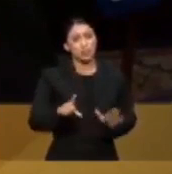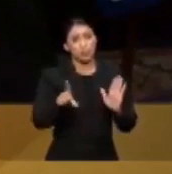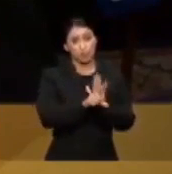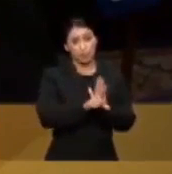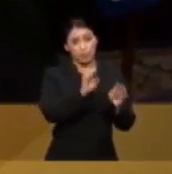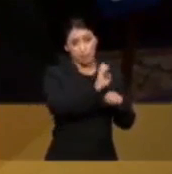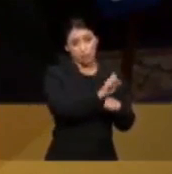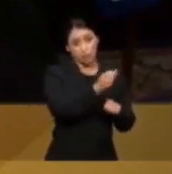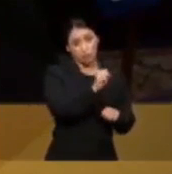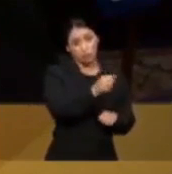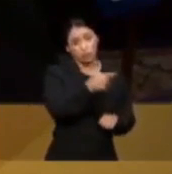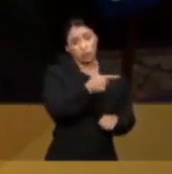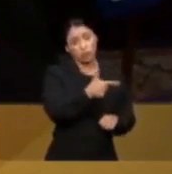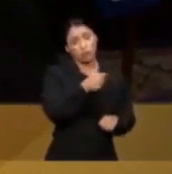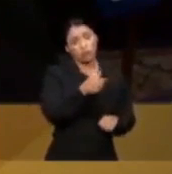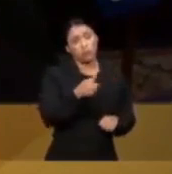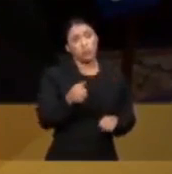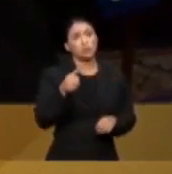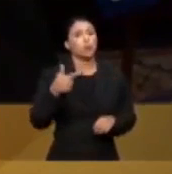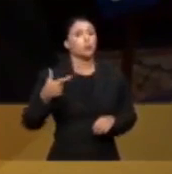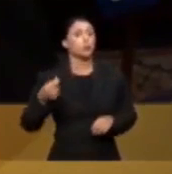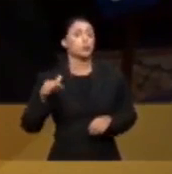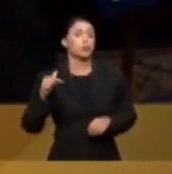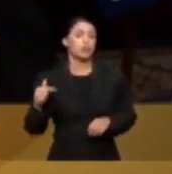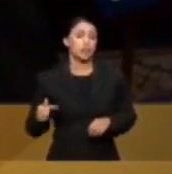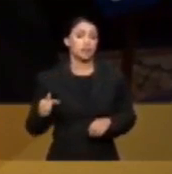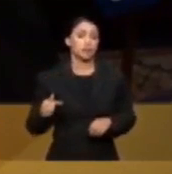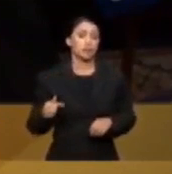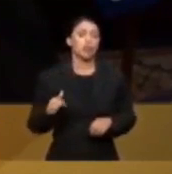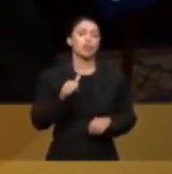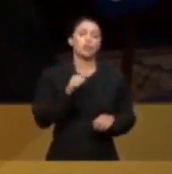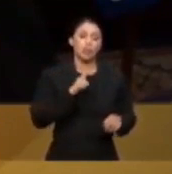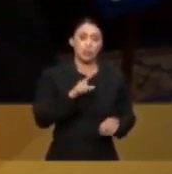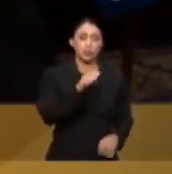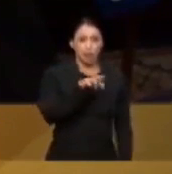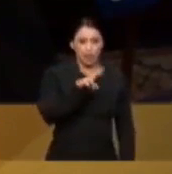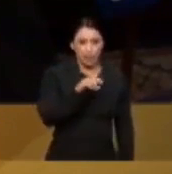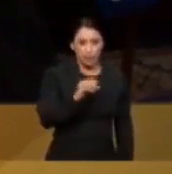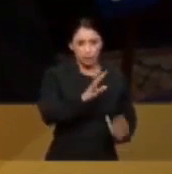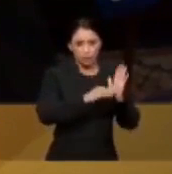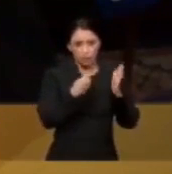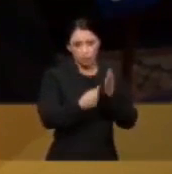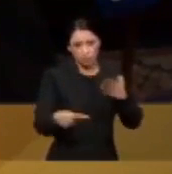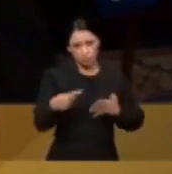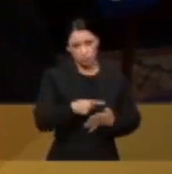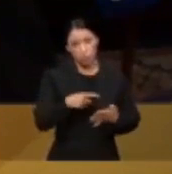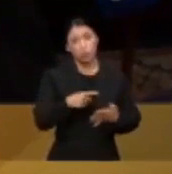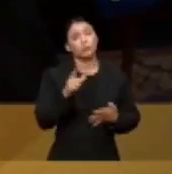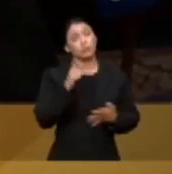Estadual 8.223 de 2007. Mais recentemente, no agravo regimental, na reclamação